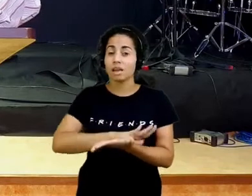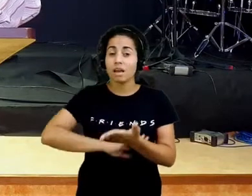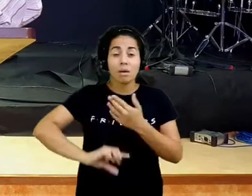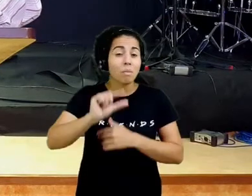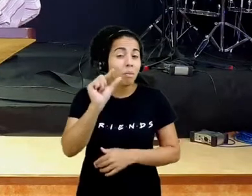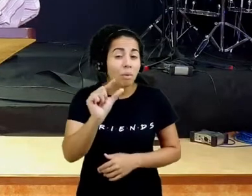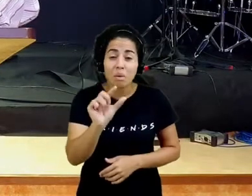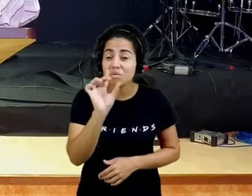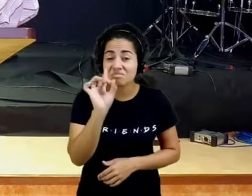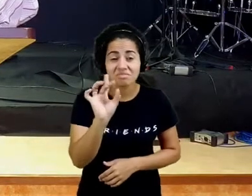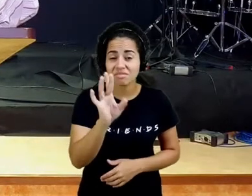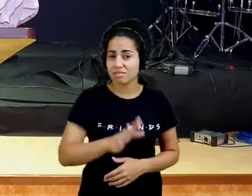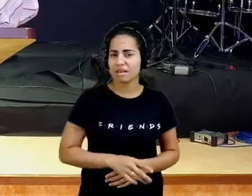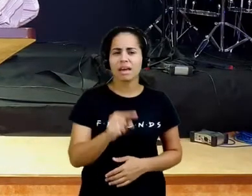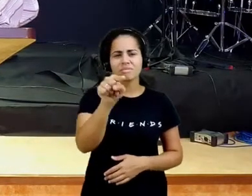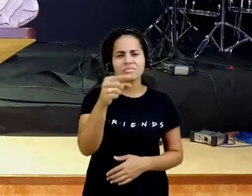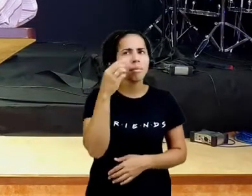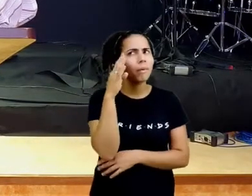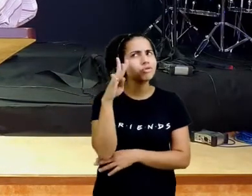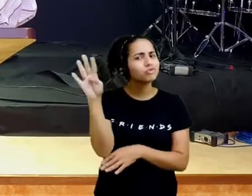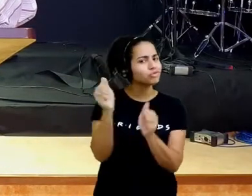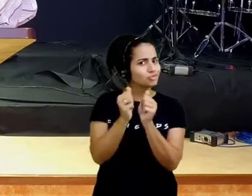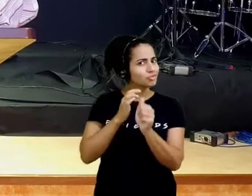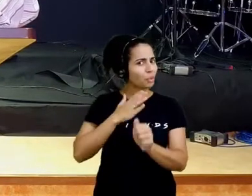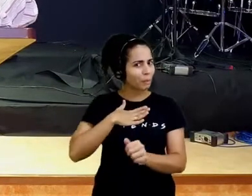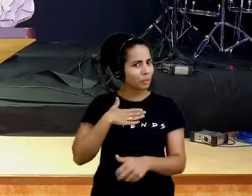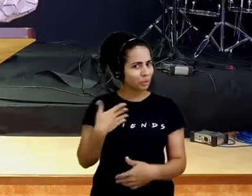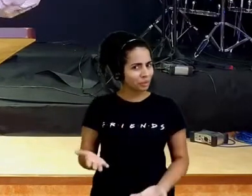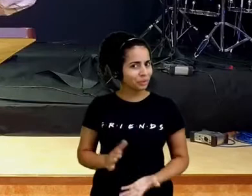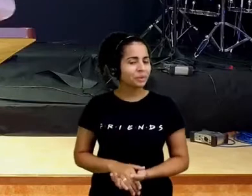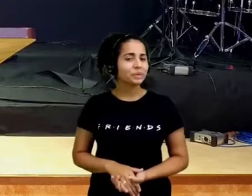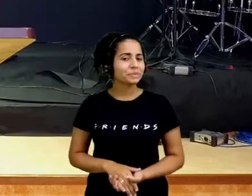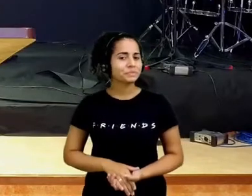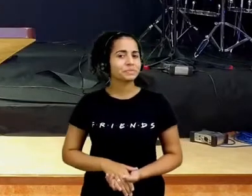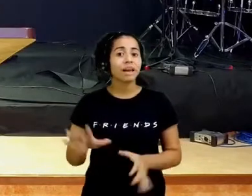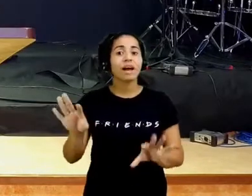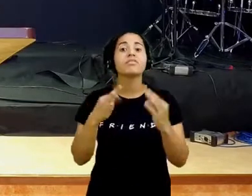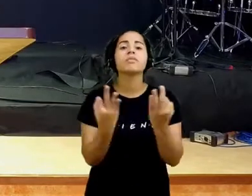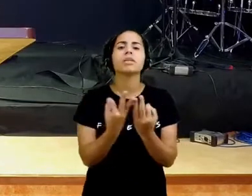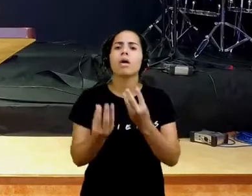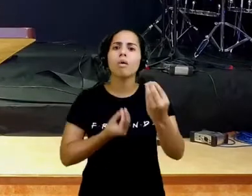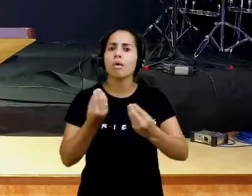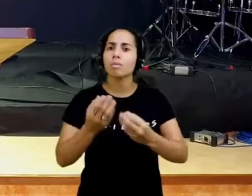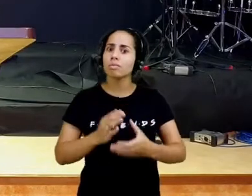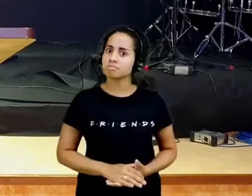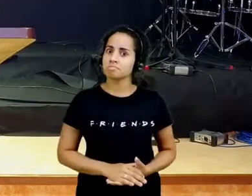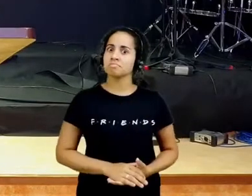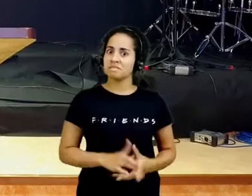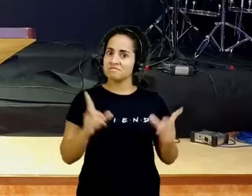pouquíssima coisa. Imaginem, queridos, como se encontravam agora as famílias, aquele